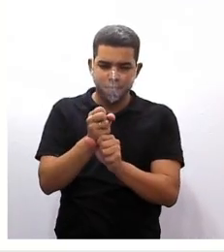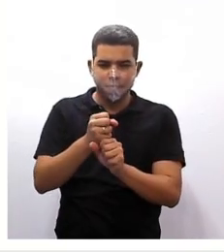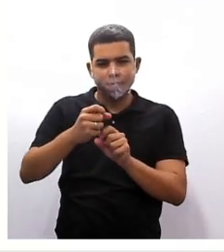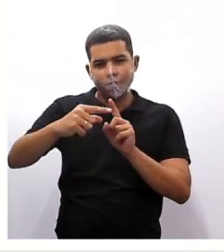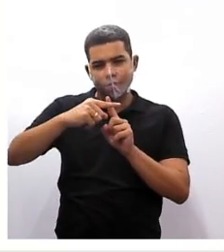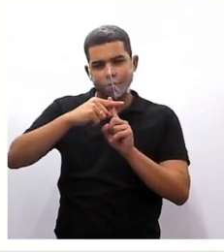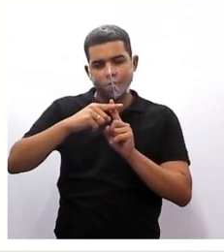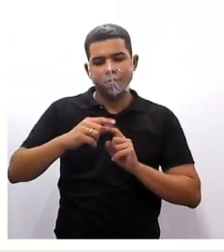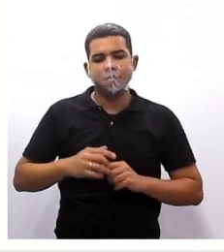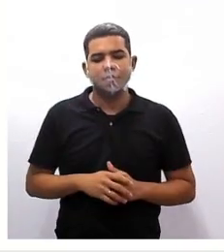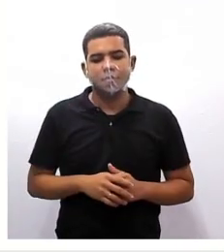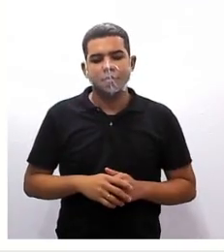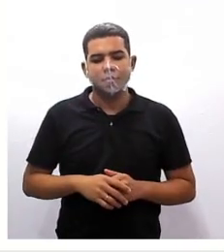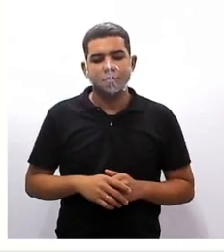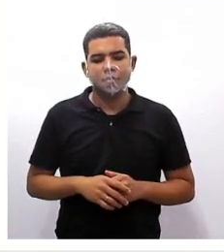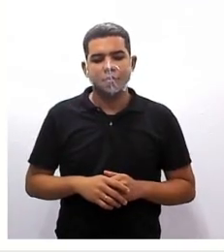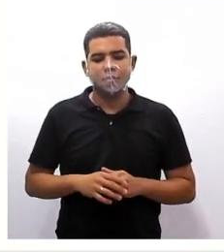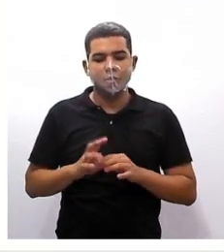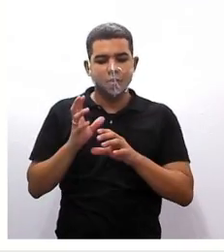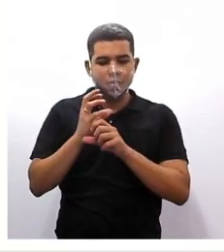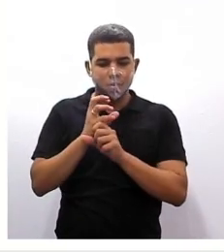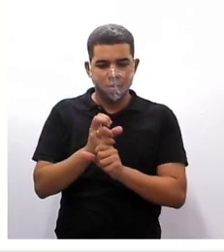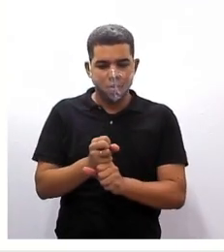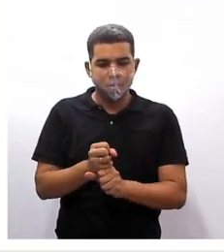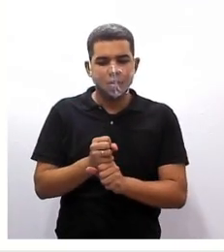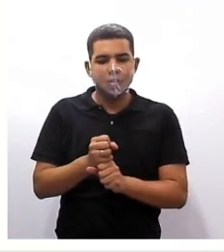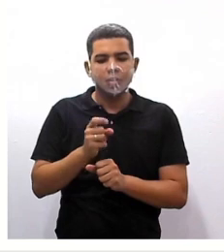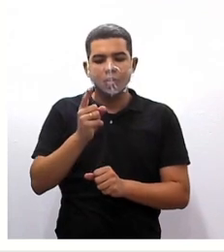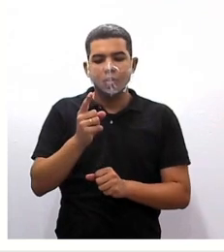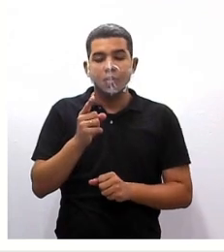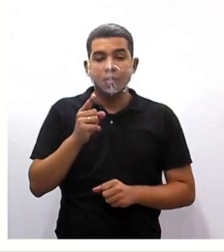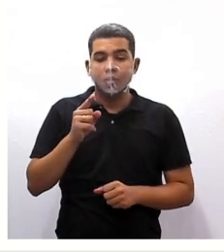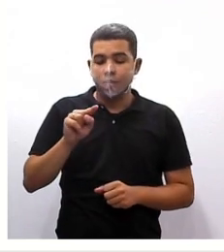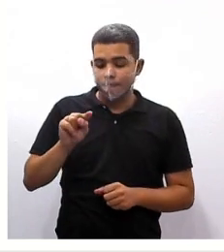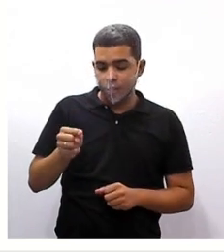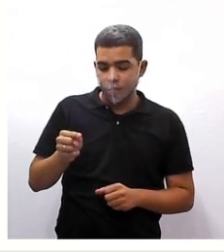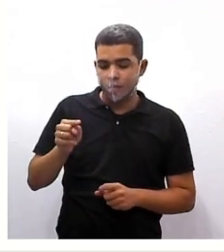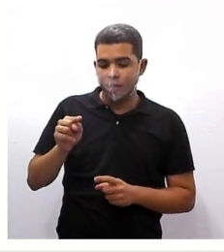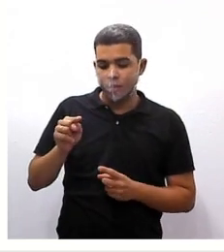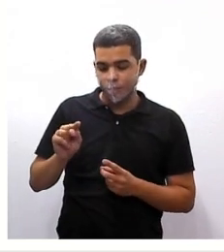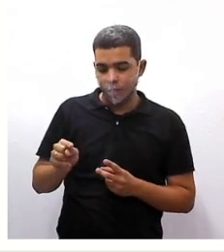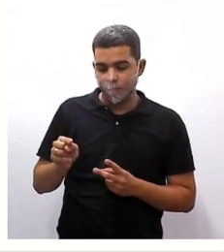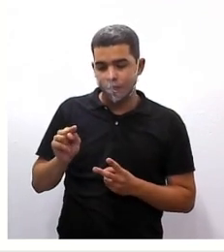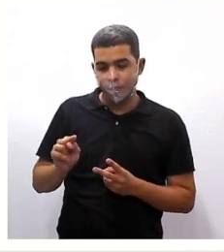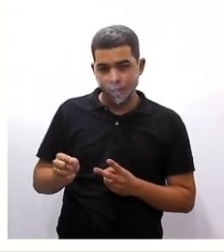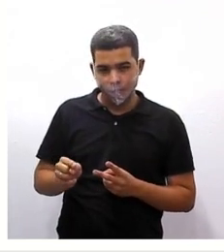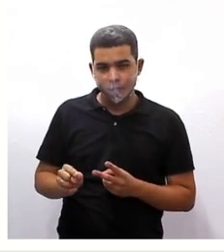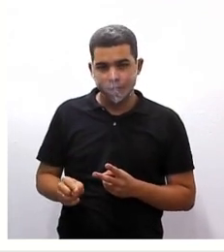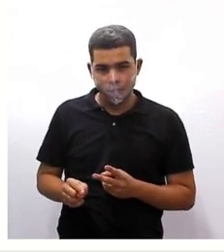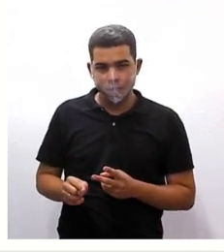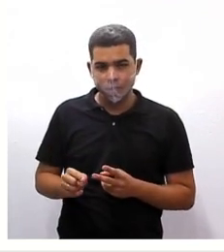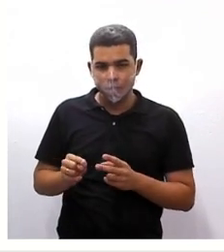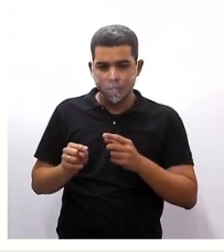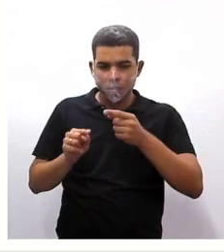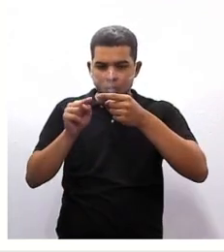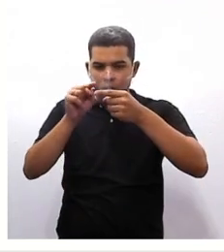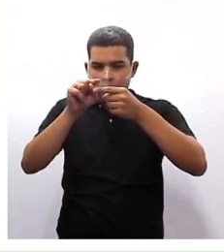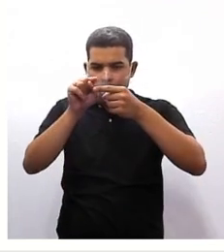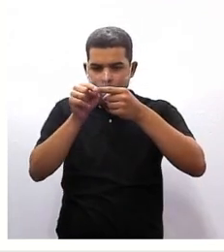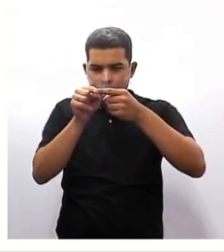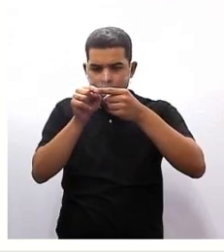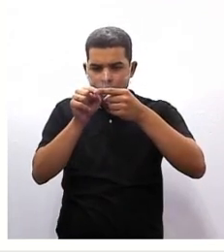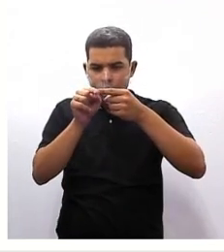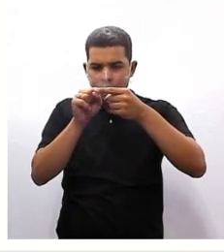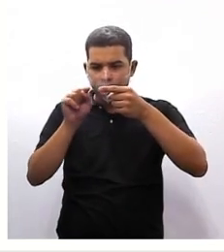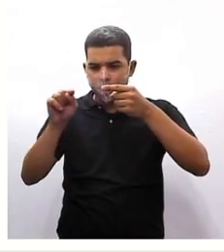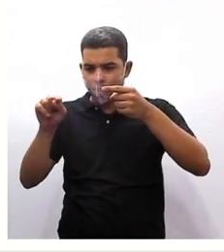detalhe. Todas as vezes que for somar, você vai colocar vírgula embaixo de vírgula. Então, a gente vai